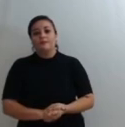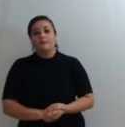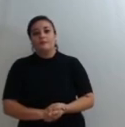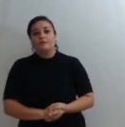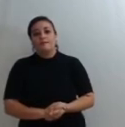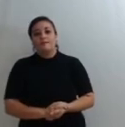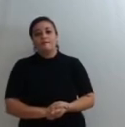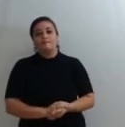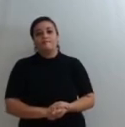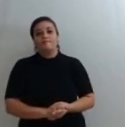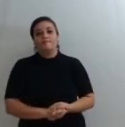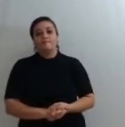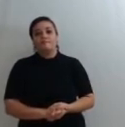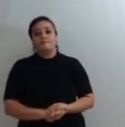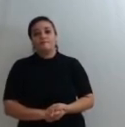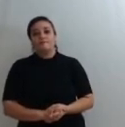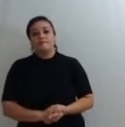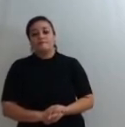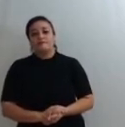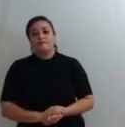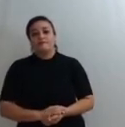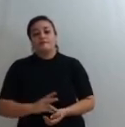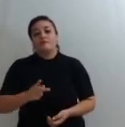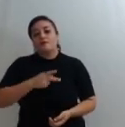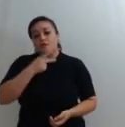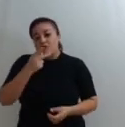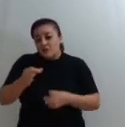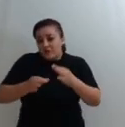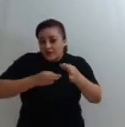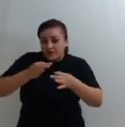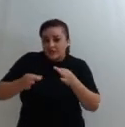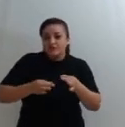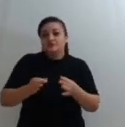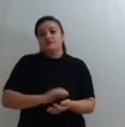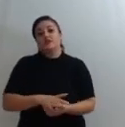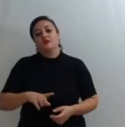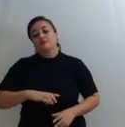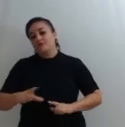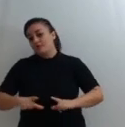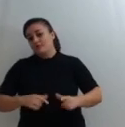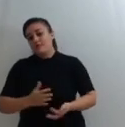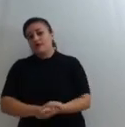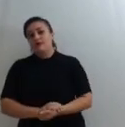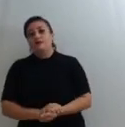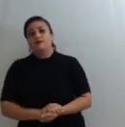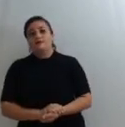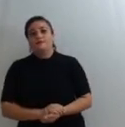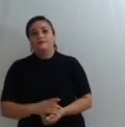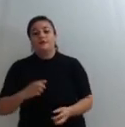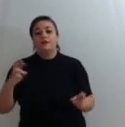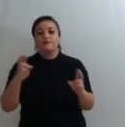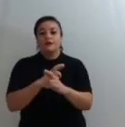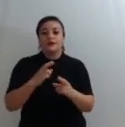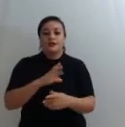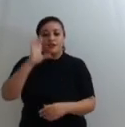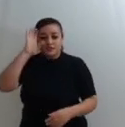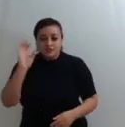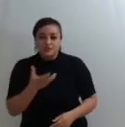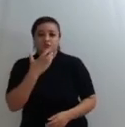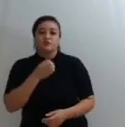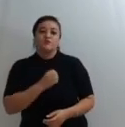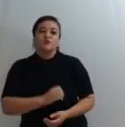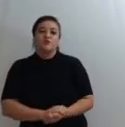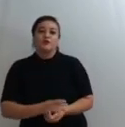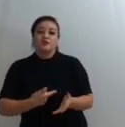Estou instruindo esses meus procedimentos, não é? Que indeferia as duas liminares, agora recentemente,